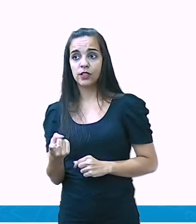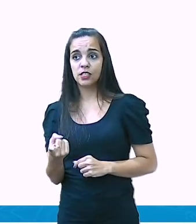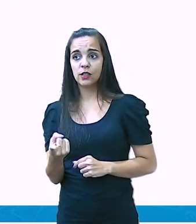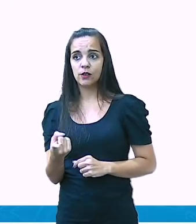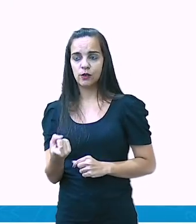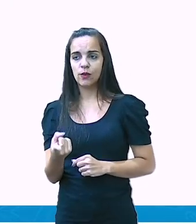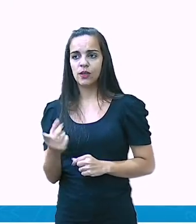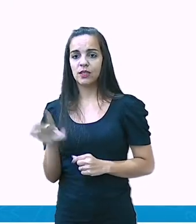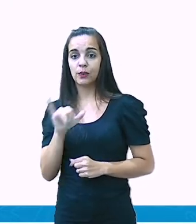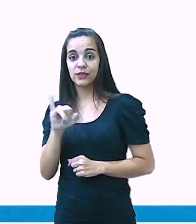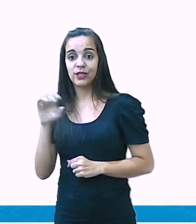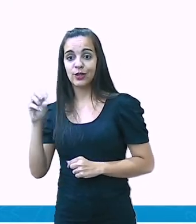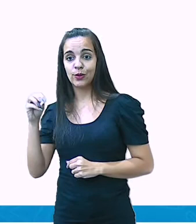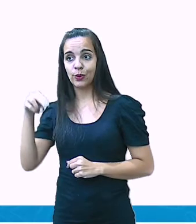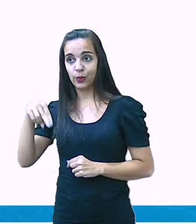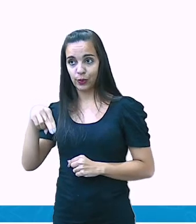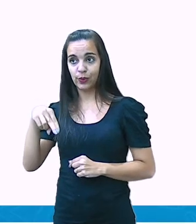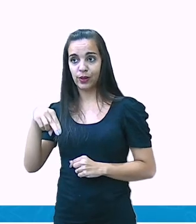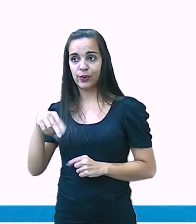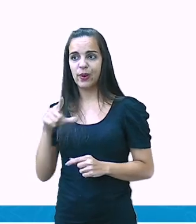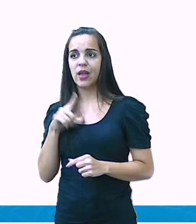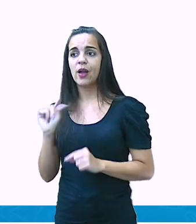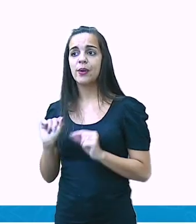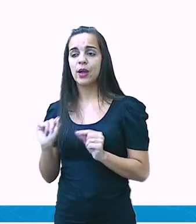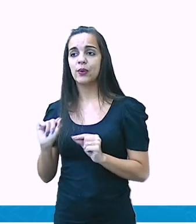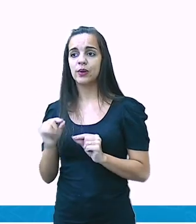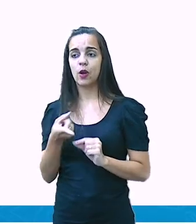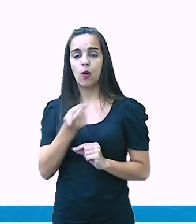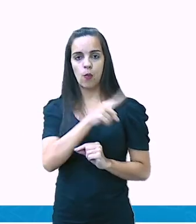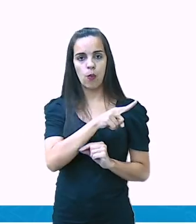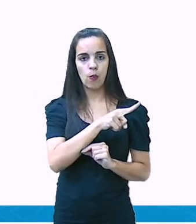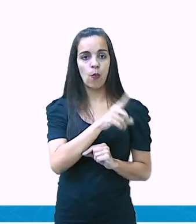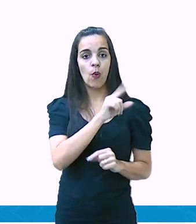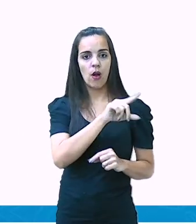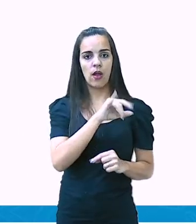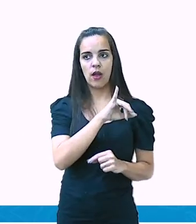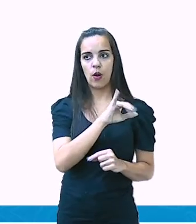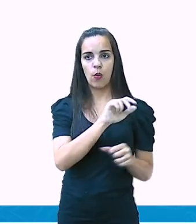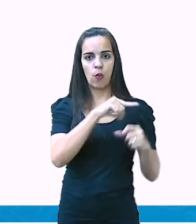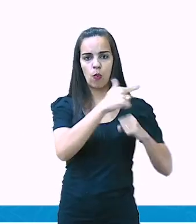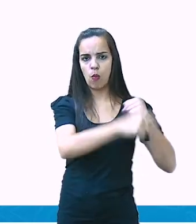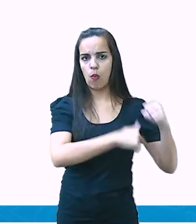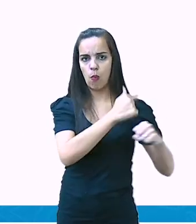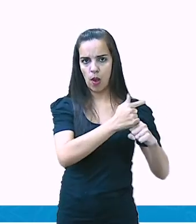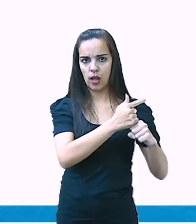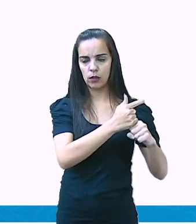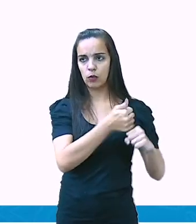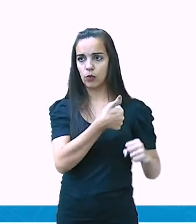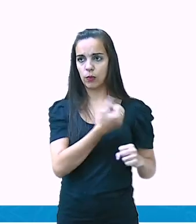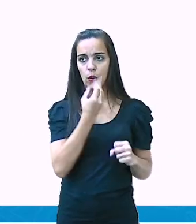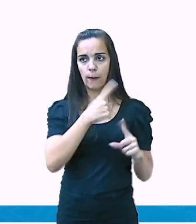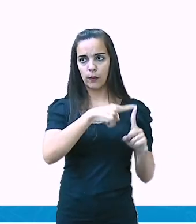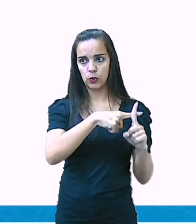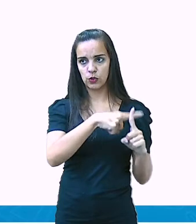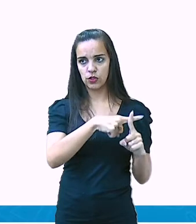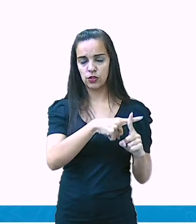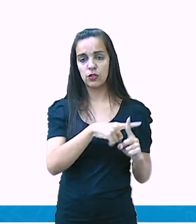um íon. Neste caso, é um átomo que perdeu elétrons. O